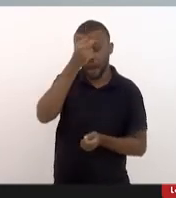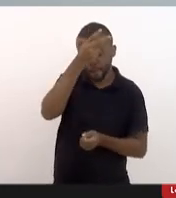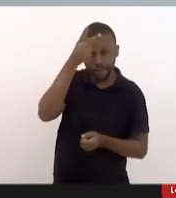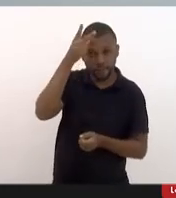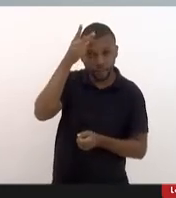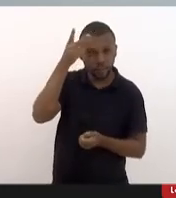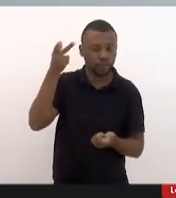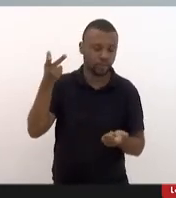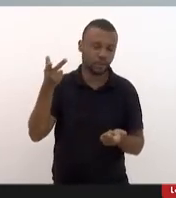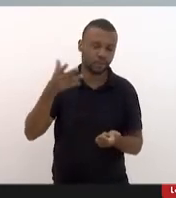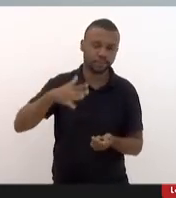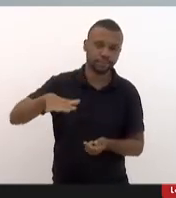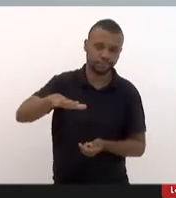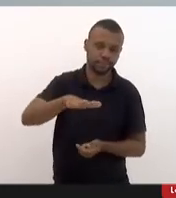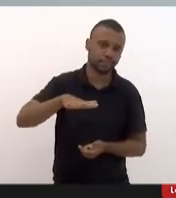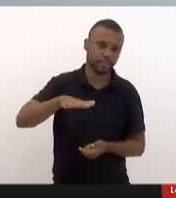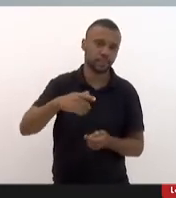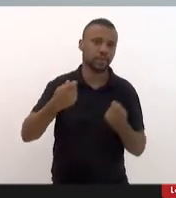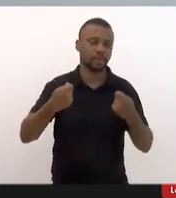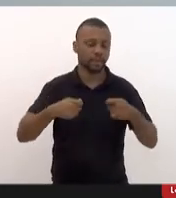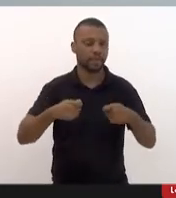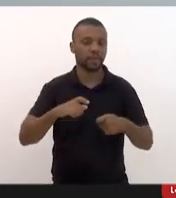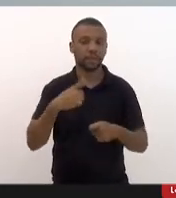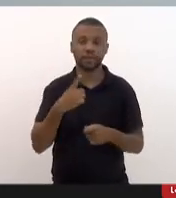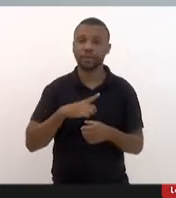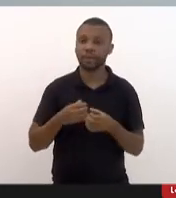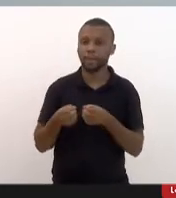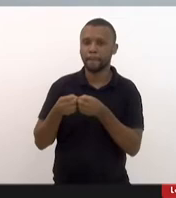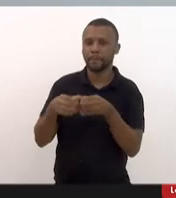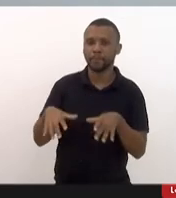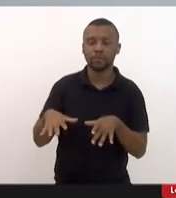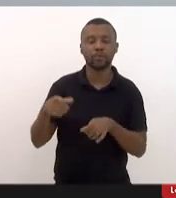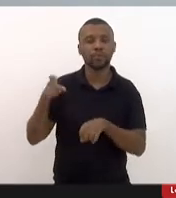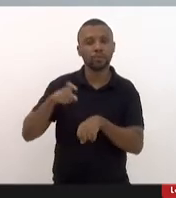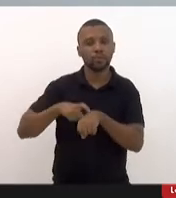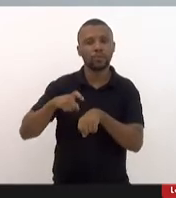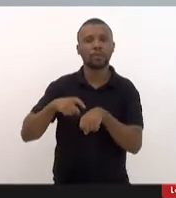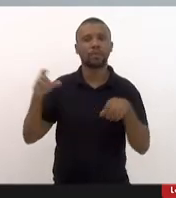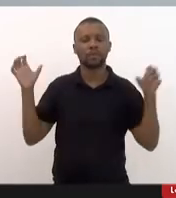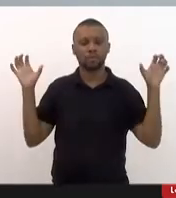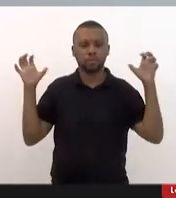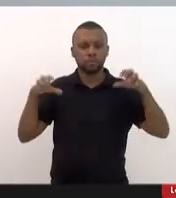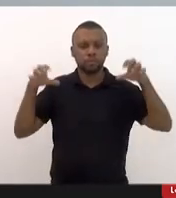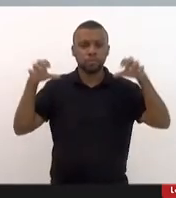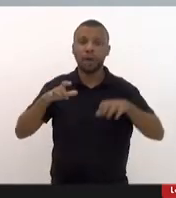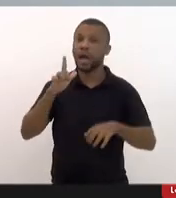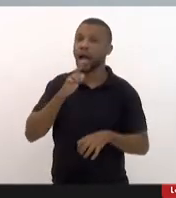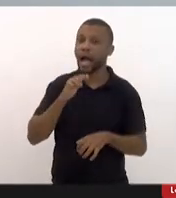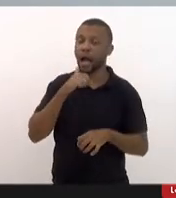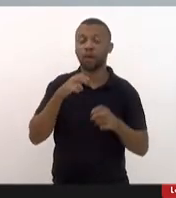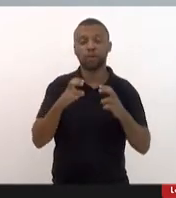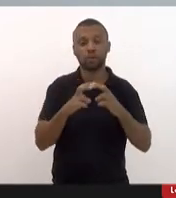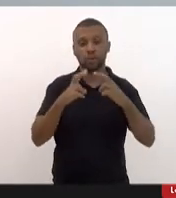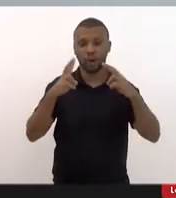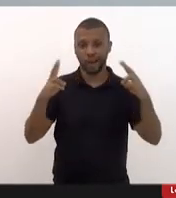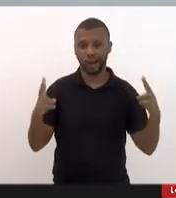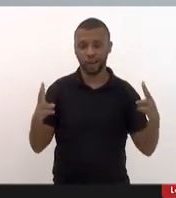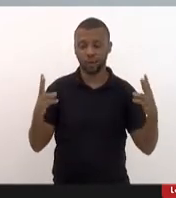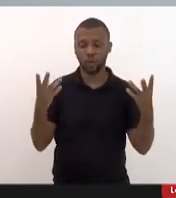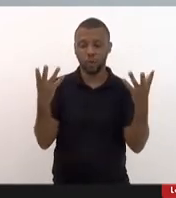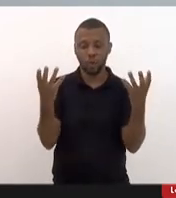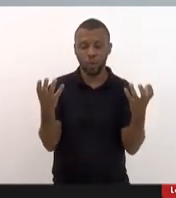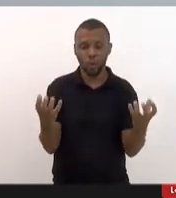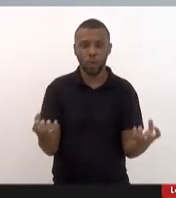do município. Porque hoje nós temos um prejuízo aqui que quando chove, hoje a água do arco metropolitano, em termos de drenagem,